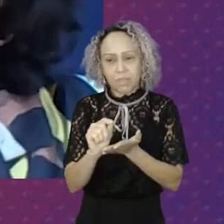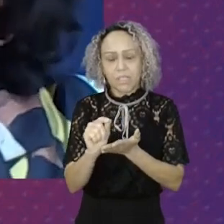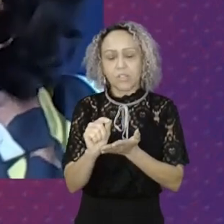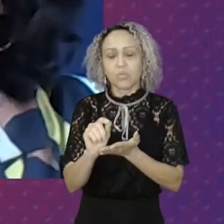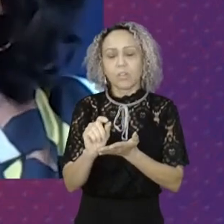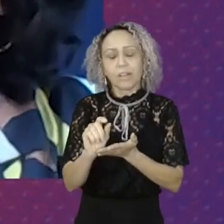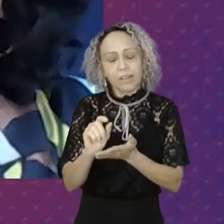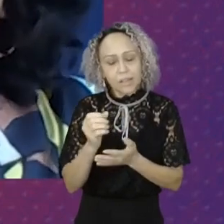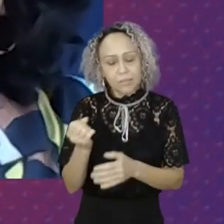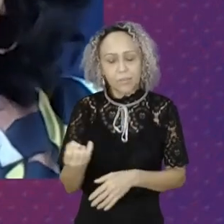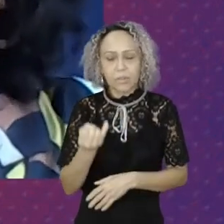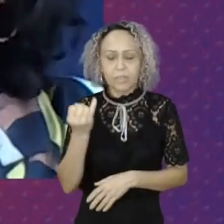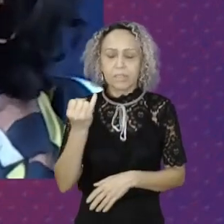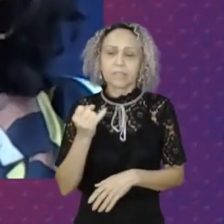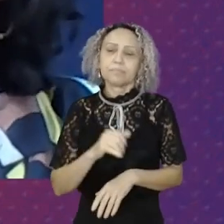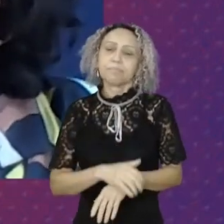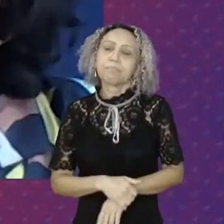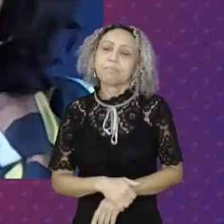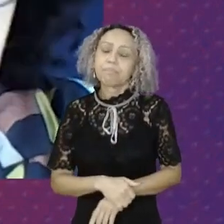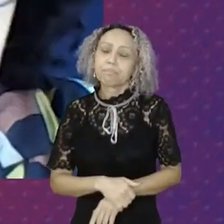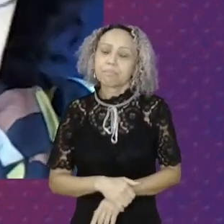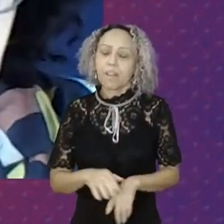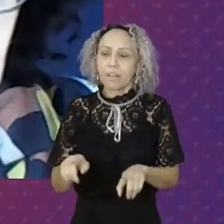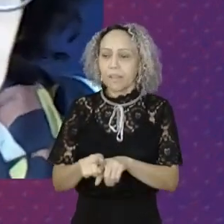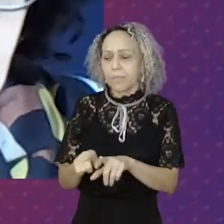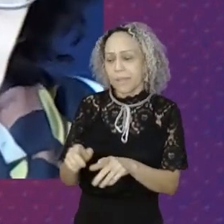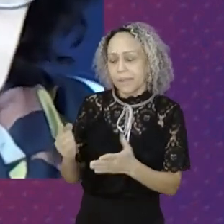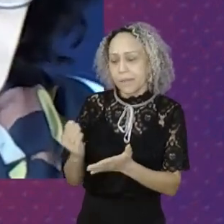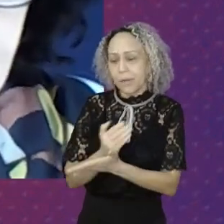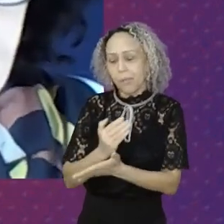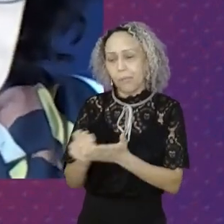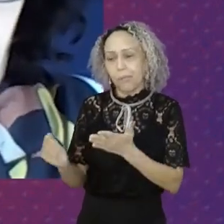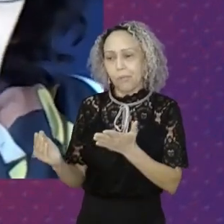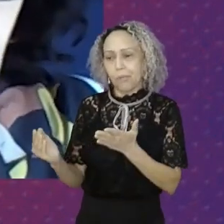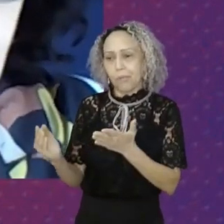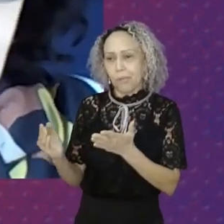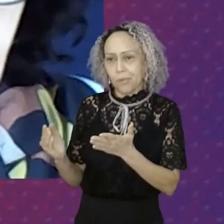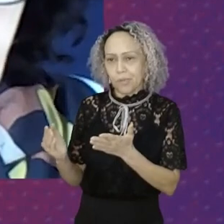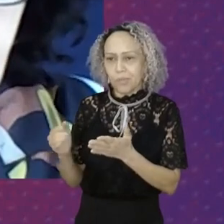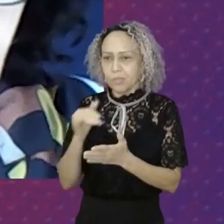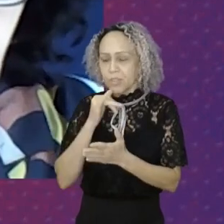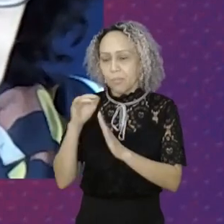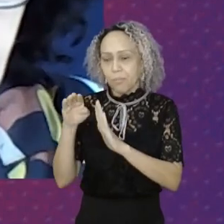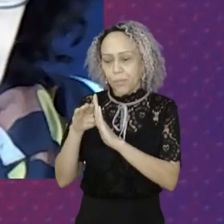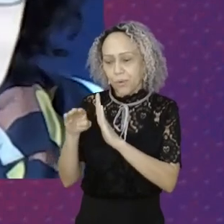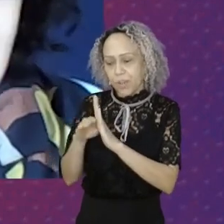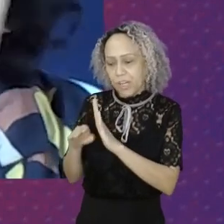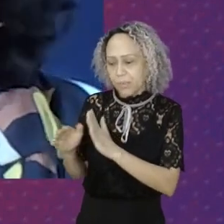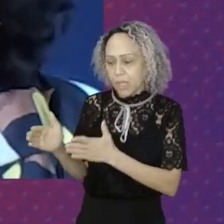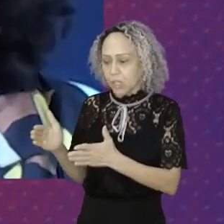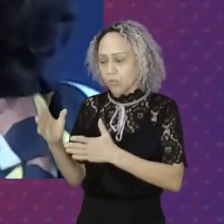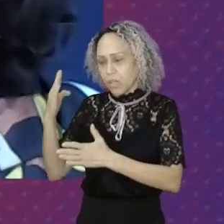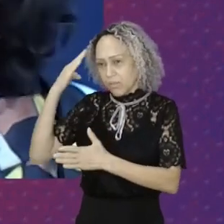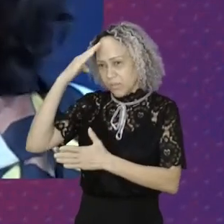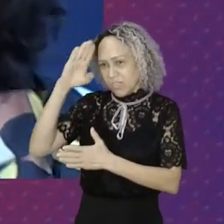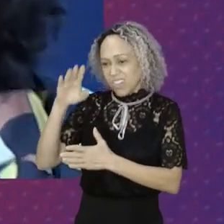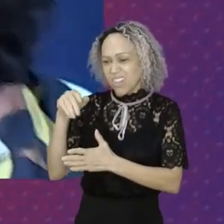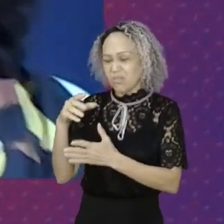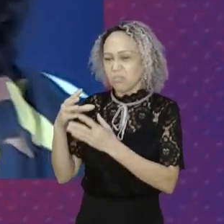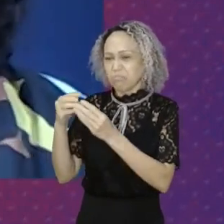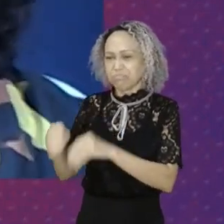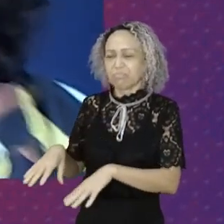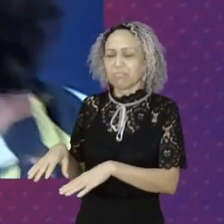extintos durante o governo Bolsonaro. Então, um deles é o programa Mulher Sem